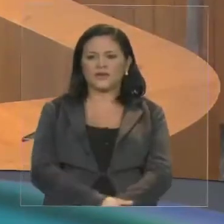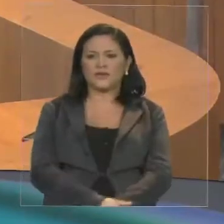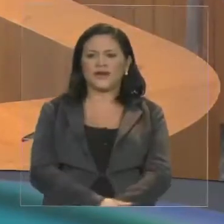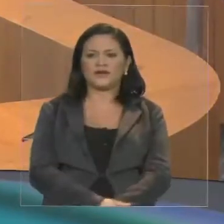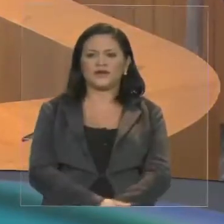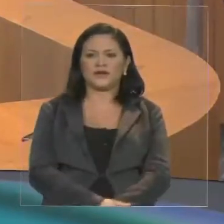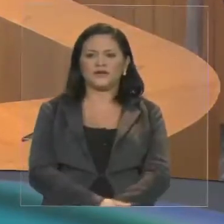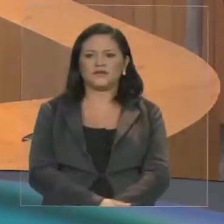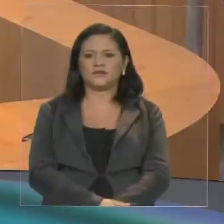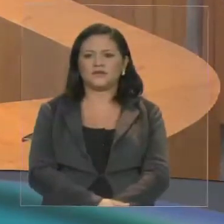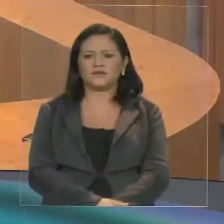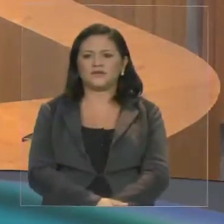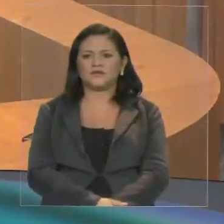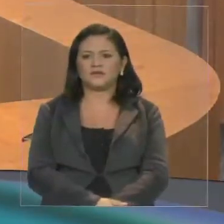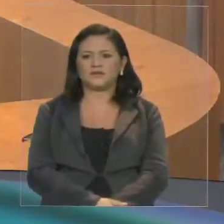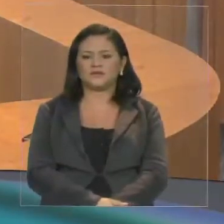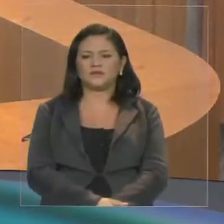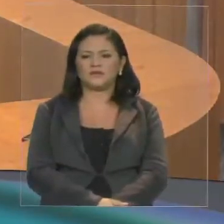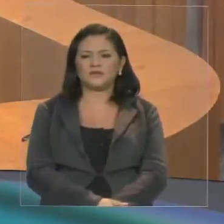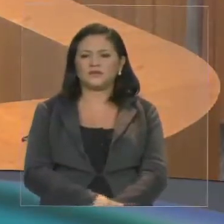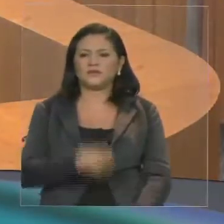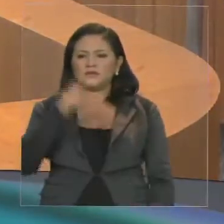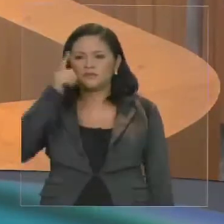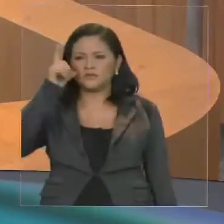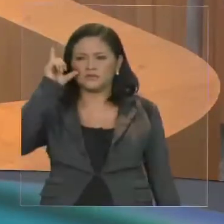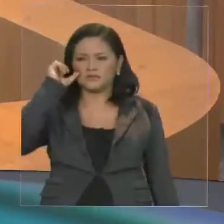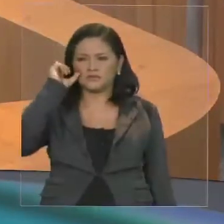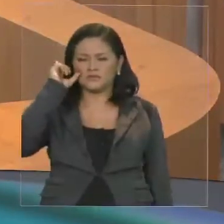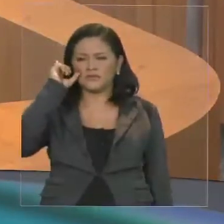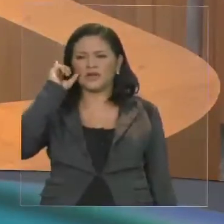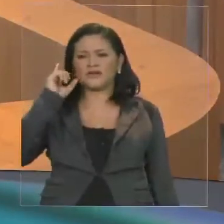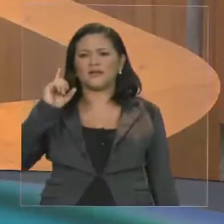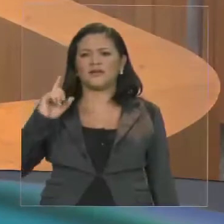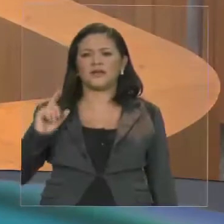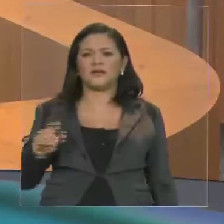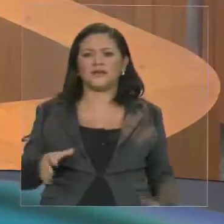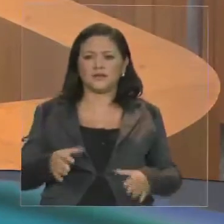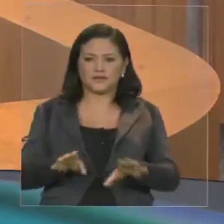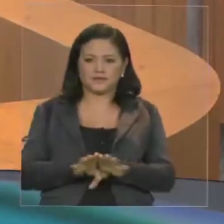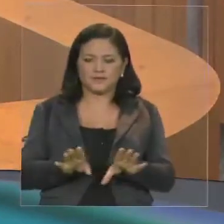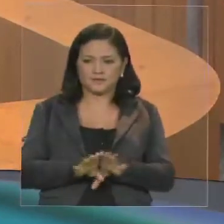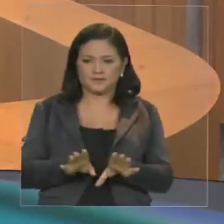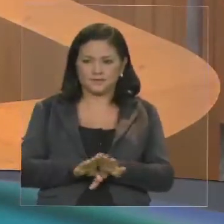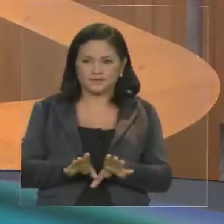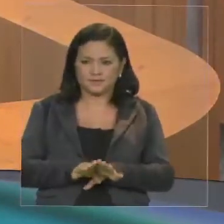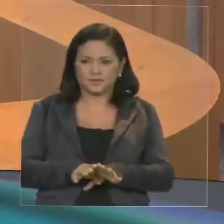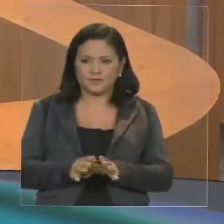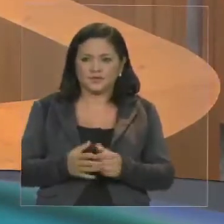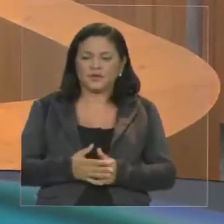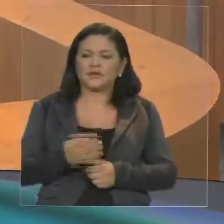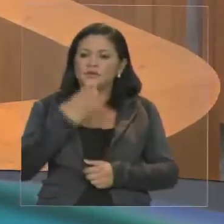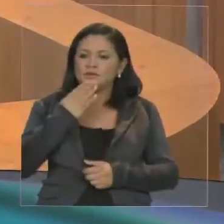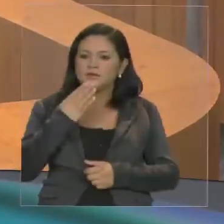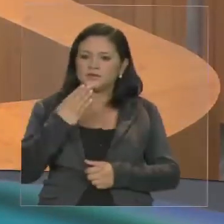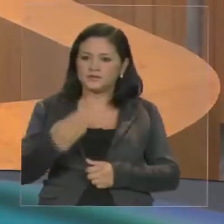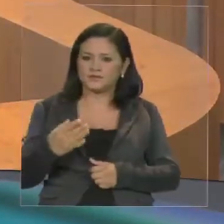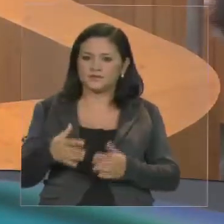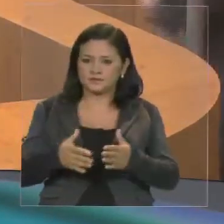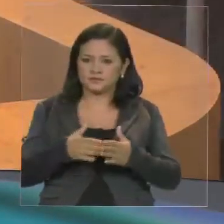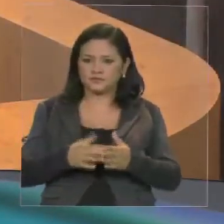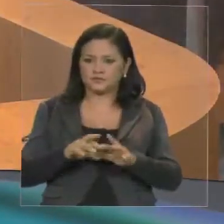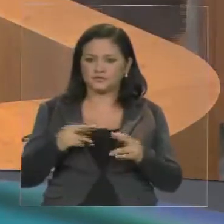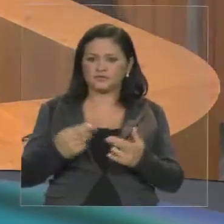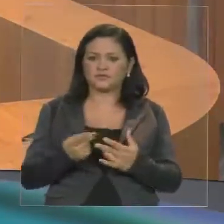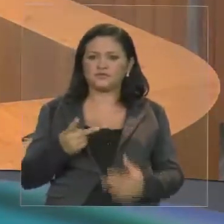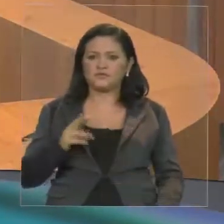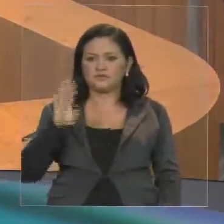E ontem também protocolamos um requerimento solicitando audiência pública para o dia 5 de maio, uma